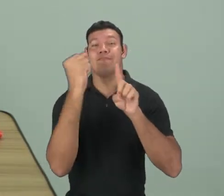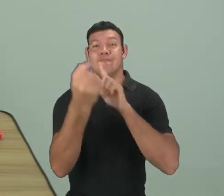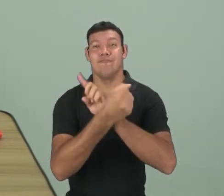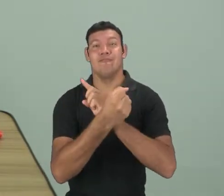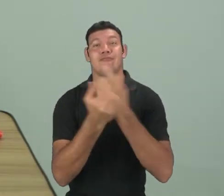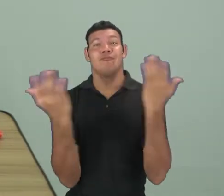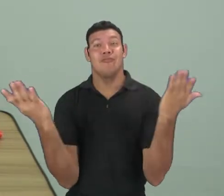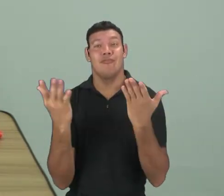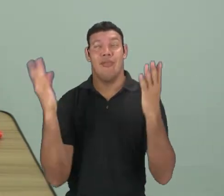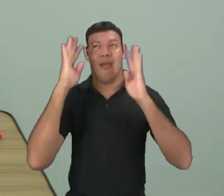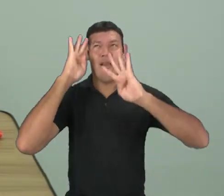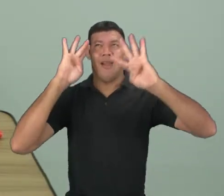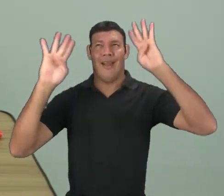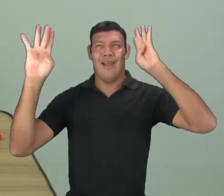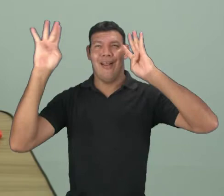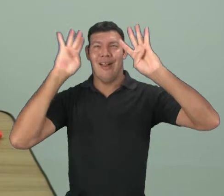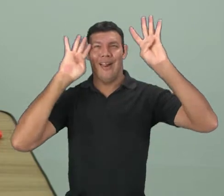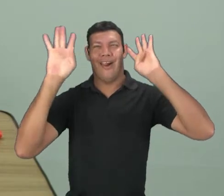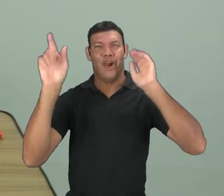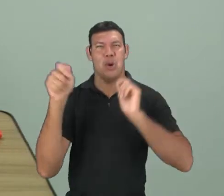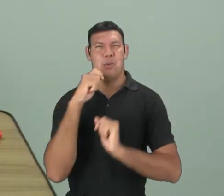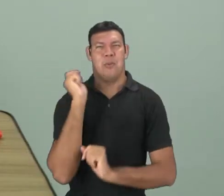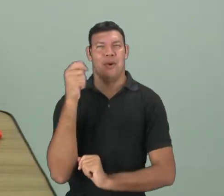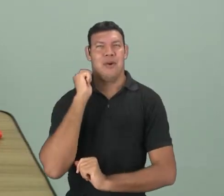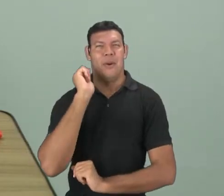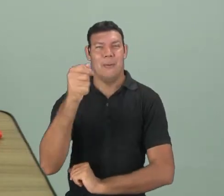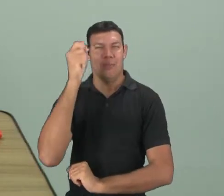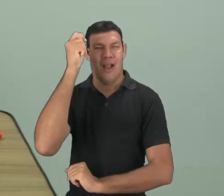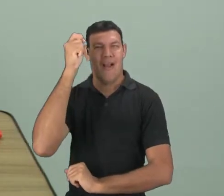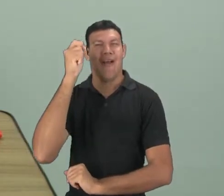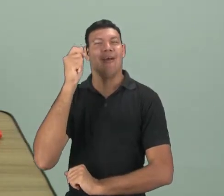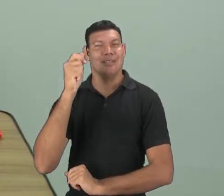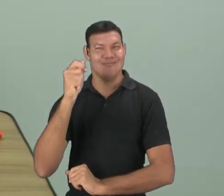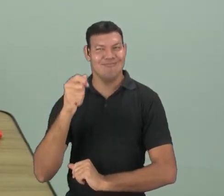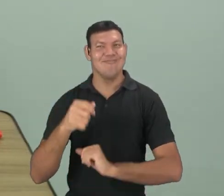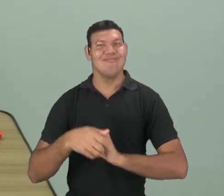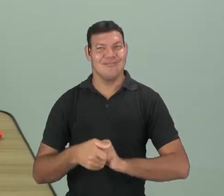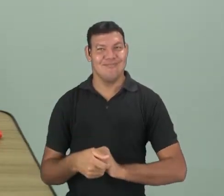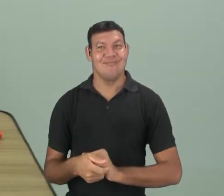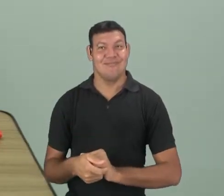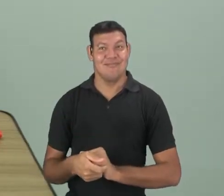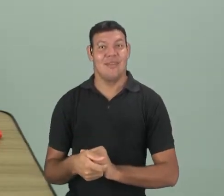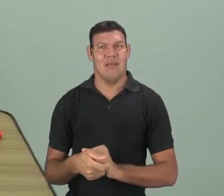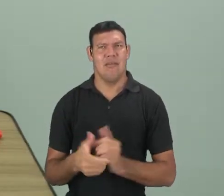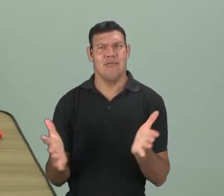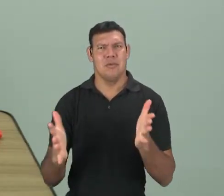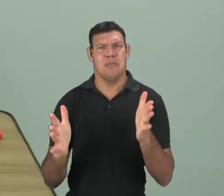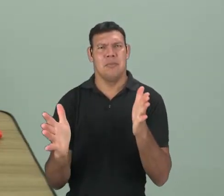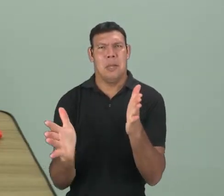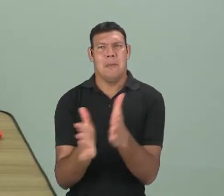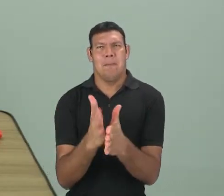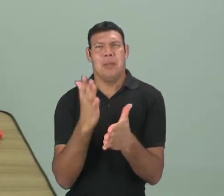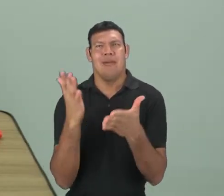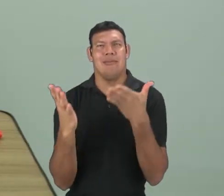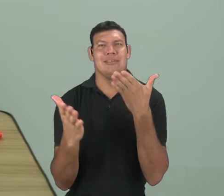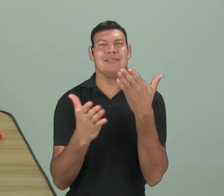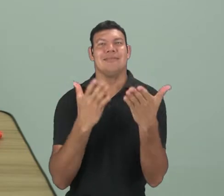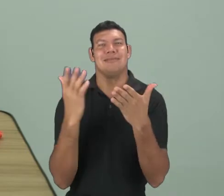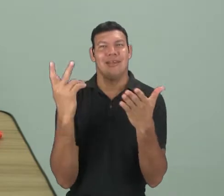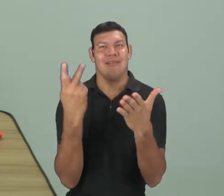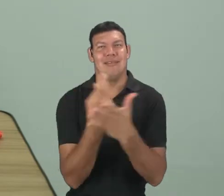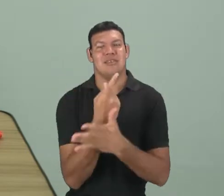né? Aí, contos de fada, a gente já imagina as magias, né? As coisas sobrenaturais que acontecem,